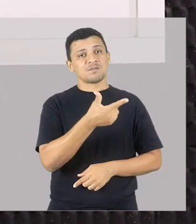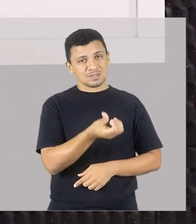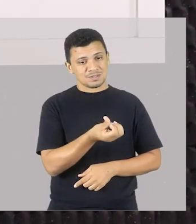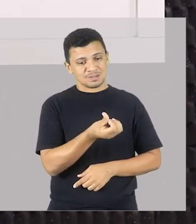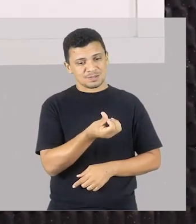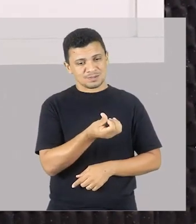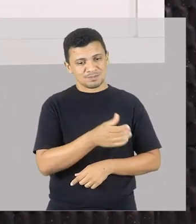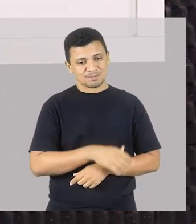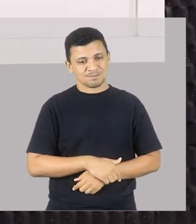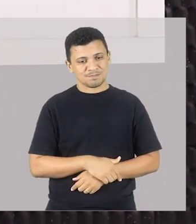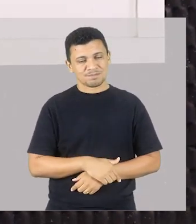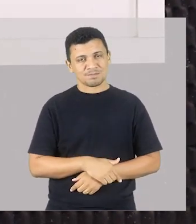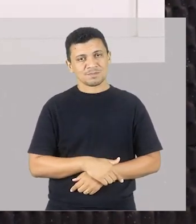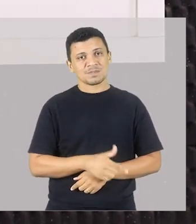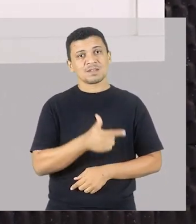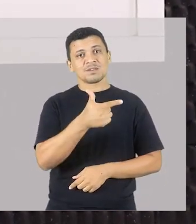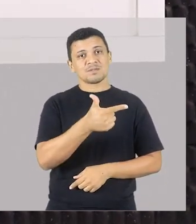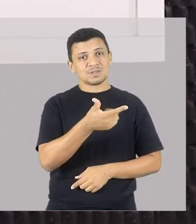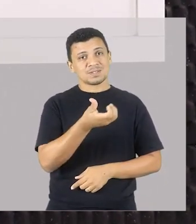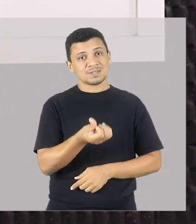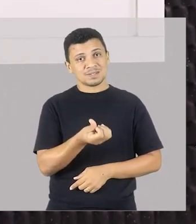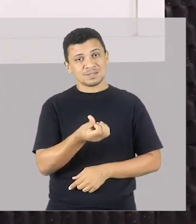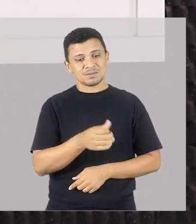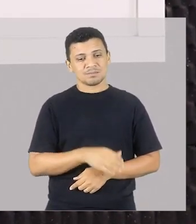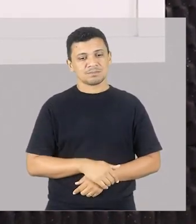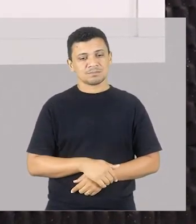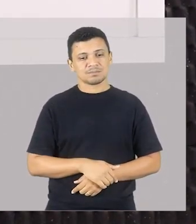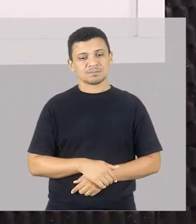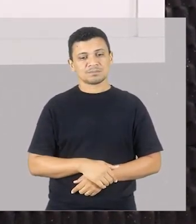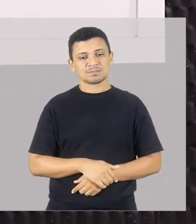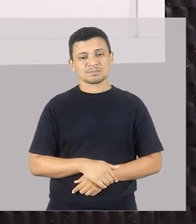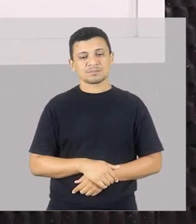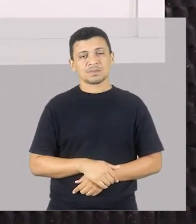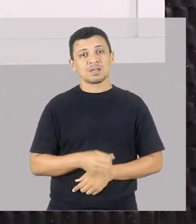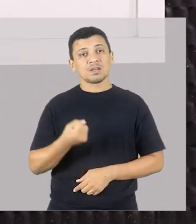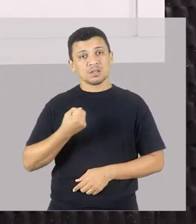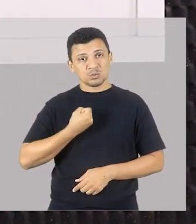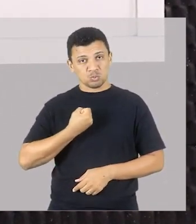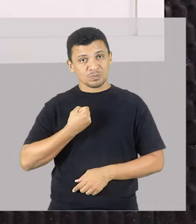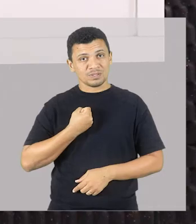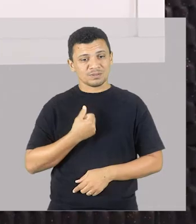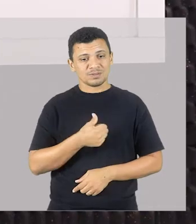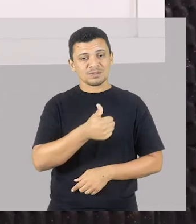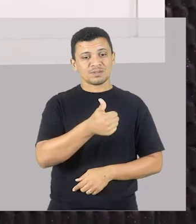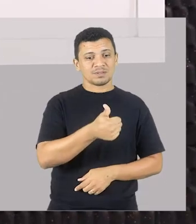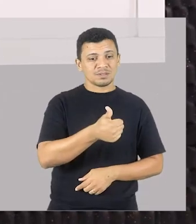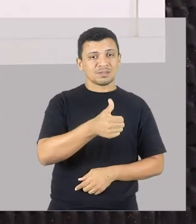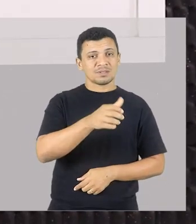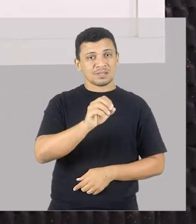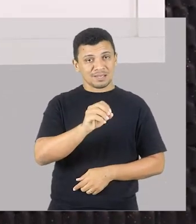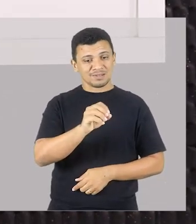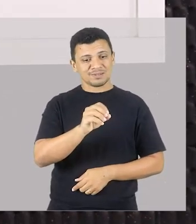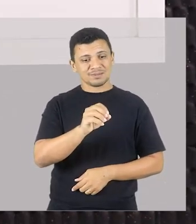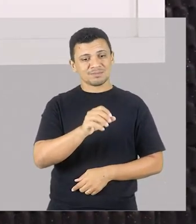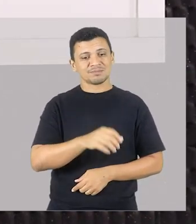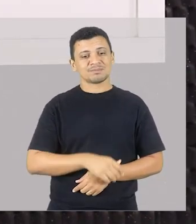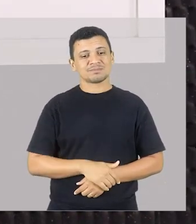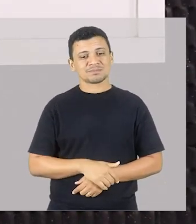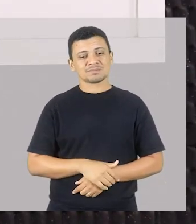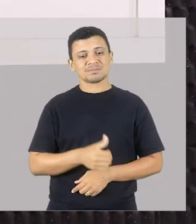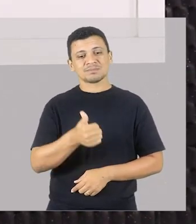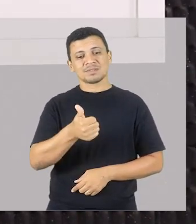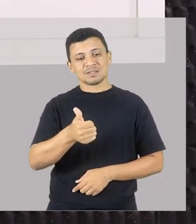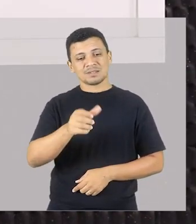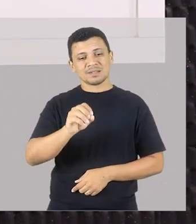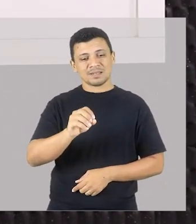26. Nessa outra, 26. Depois eu tenho números. Então, é 10 possibilidades de cada.